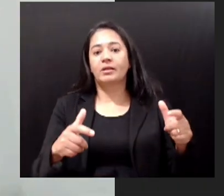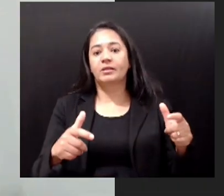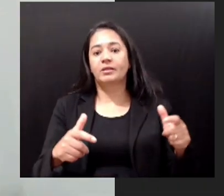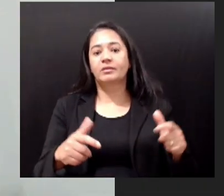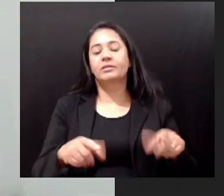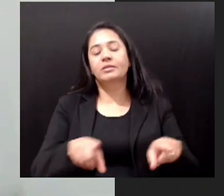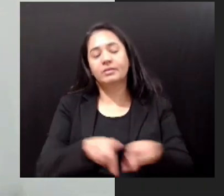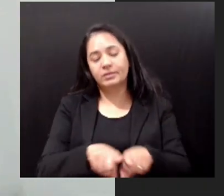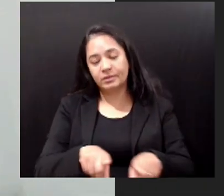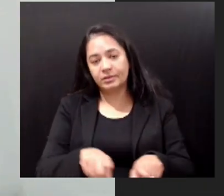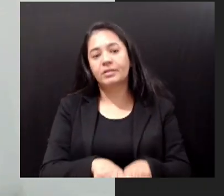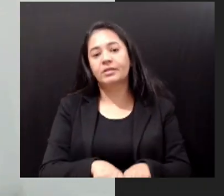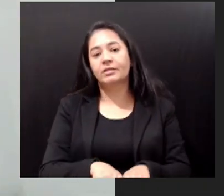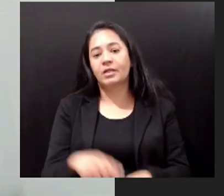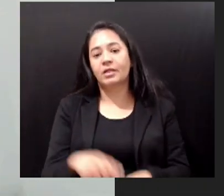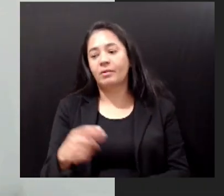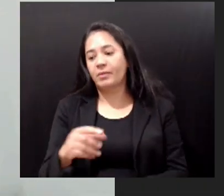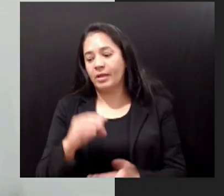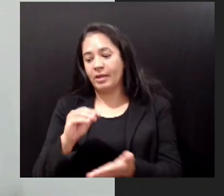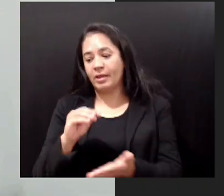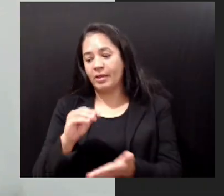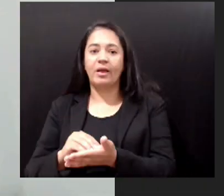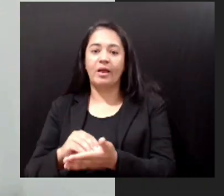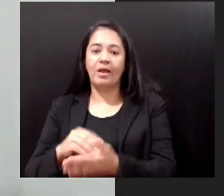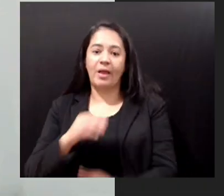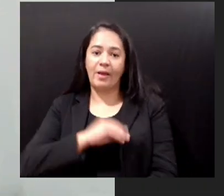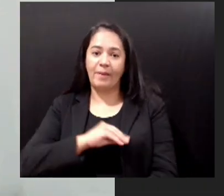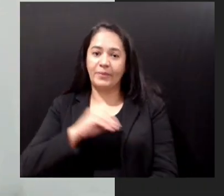inclui-se o valor de 13º, sim.